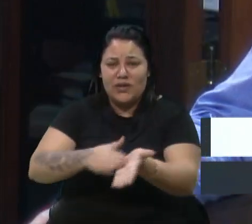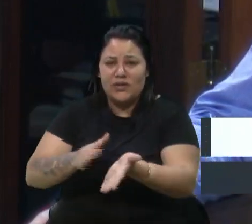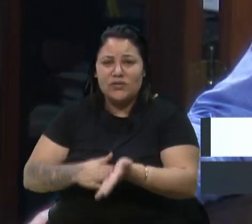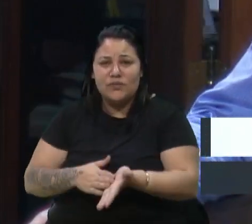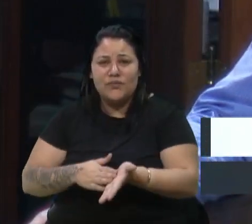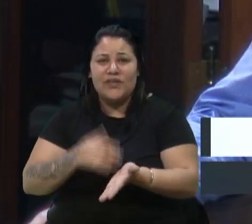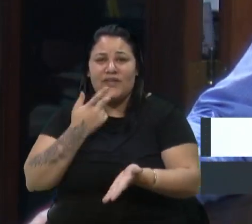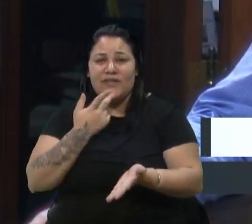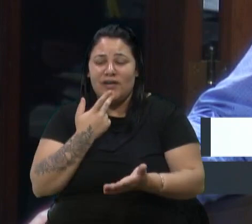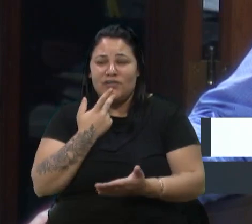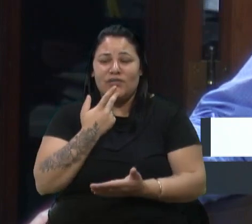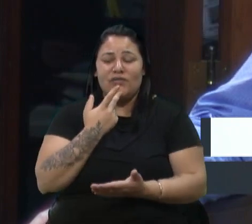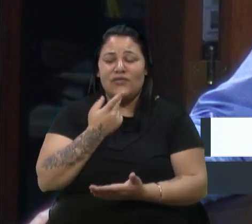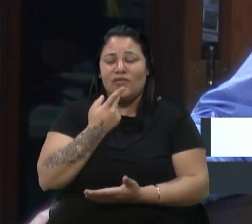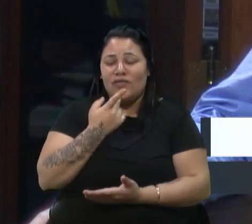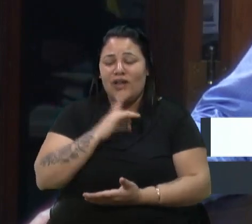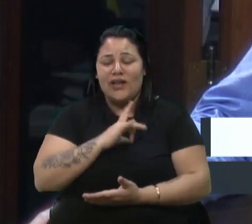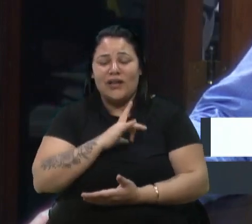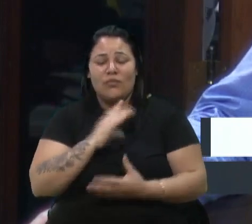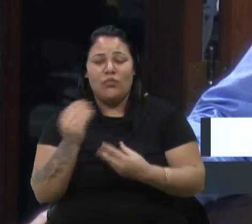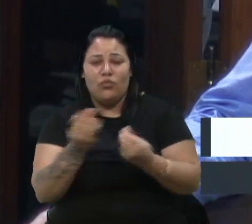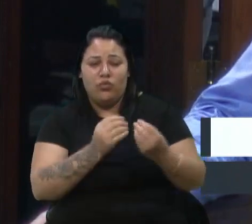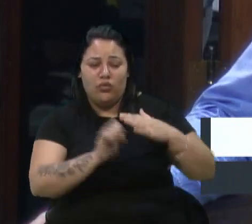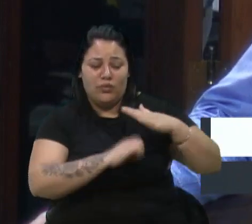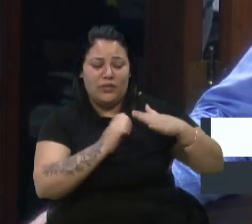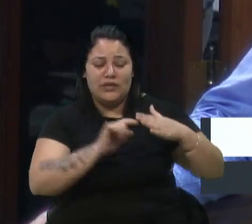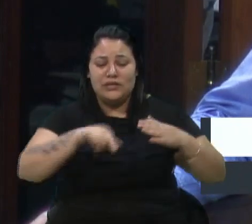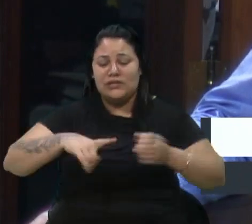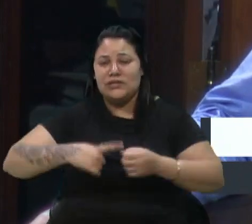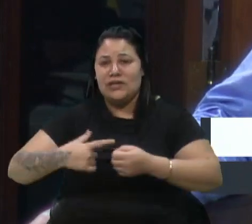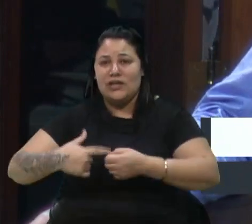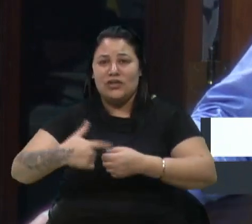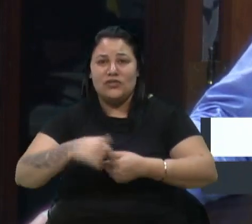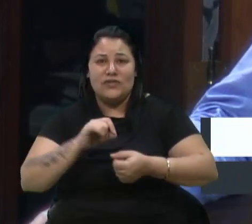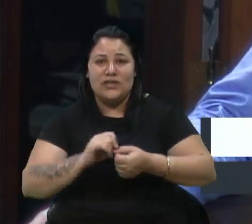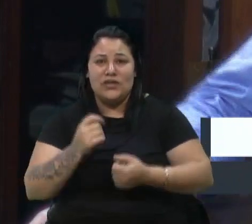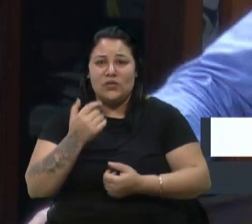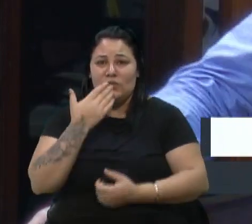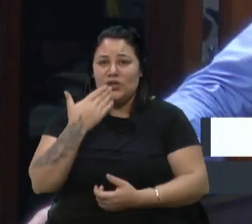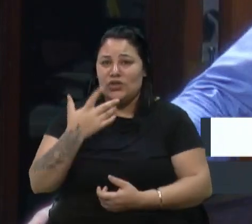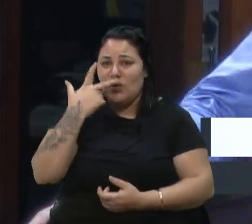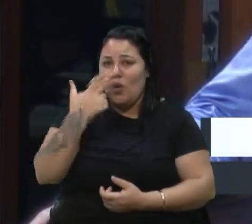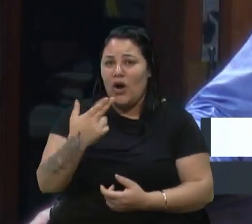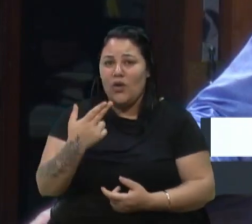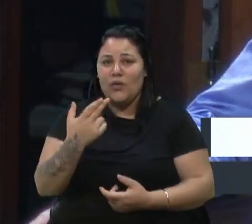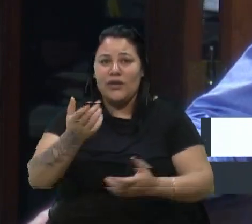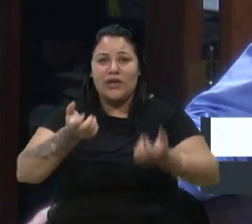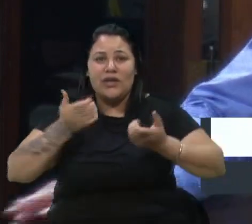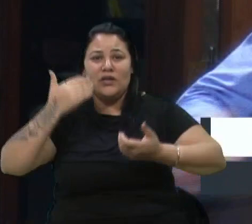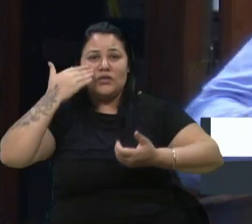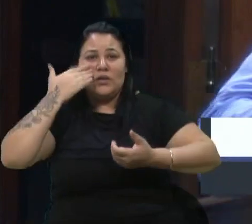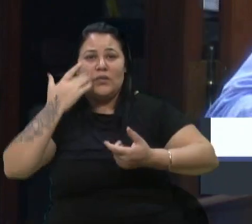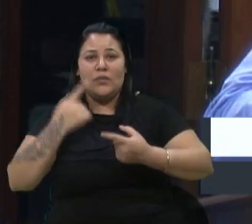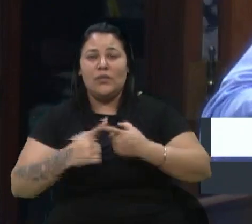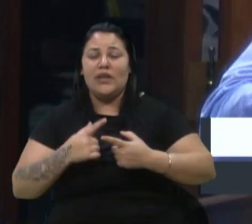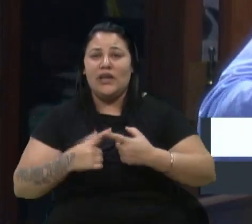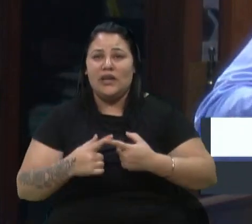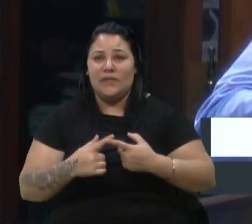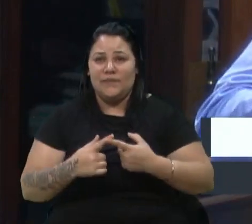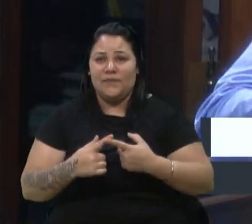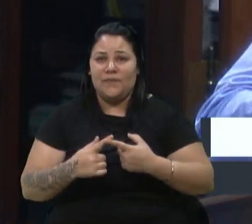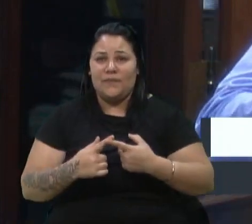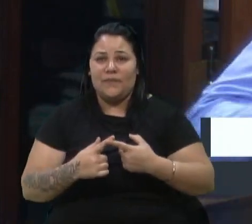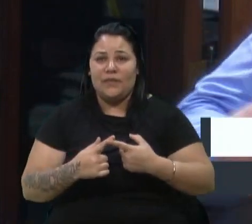que tem muitas empresas aqui da nossa cidade fazendo o mesmo pedido e querendo saber o porquê